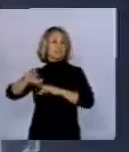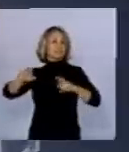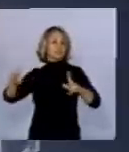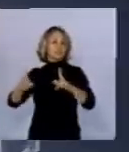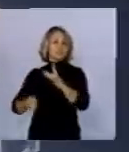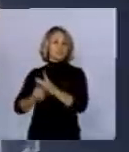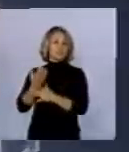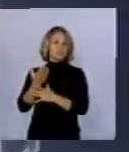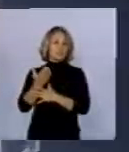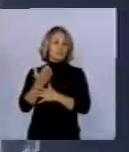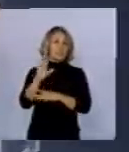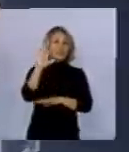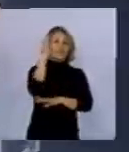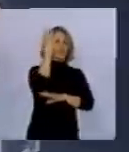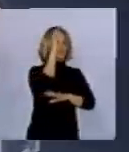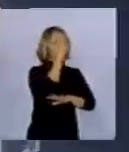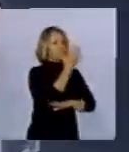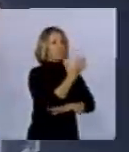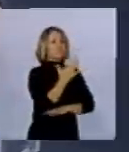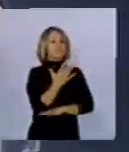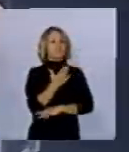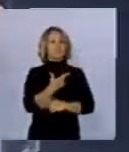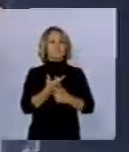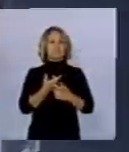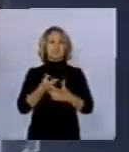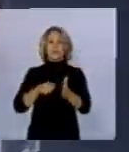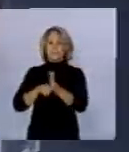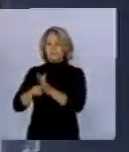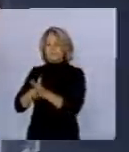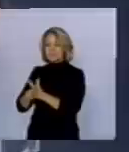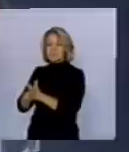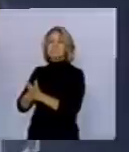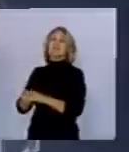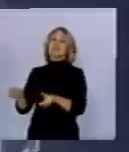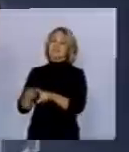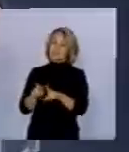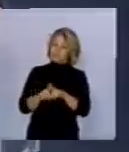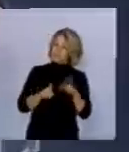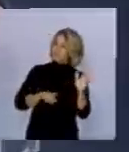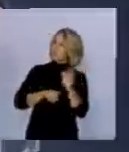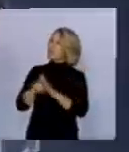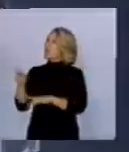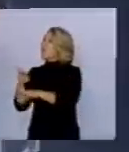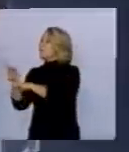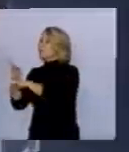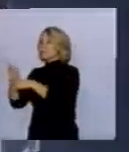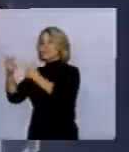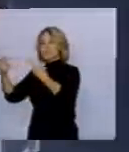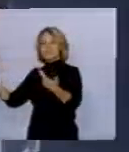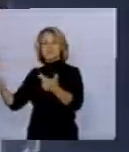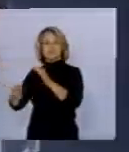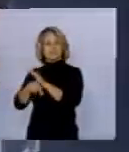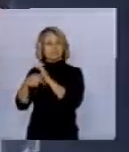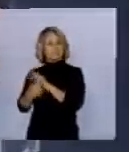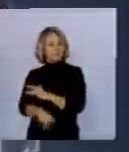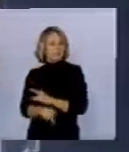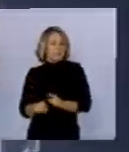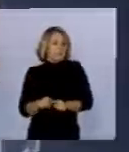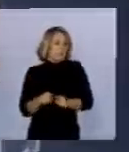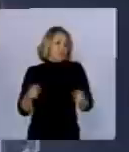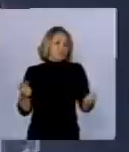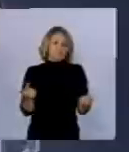conteúdos de natureza científicos e etc ele também vai procurar produtoras dedicadas ao documentário por exemplo então não